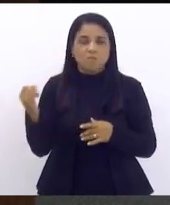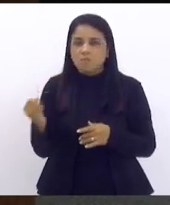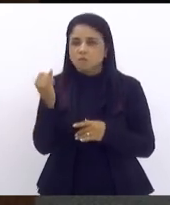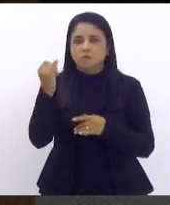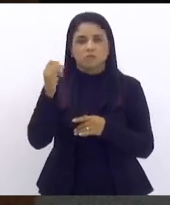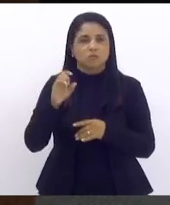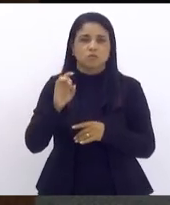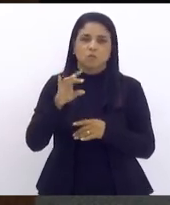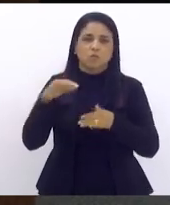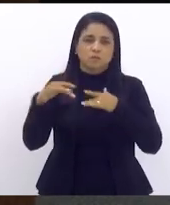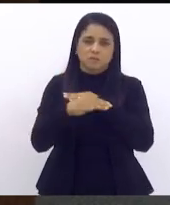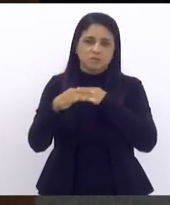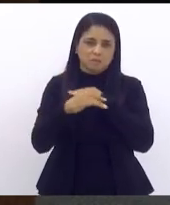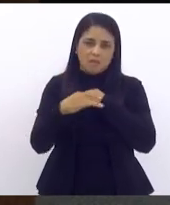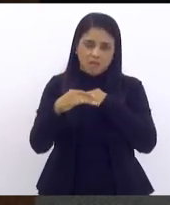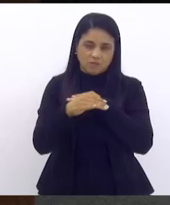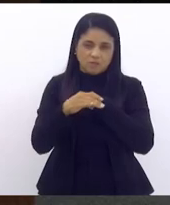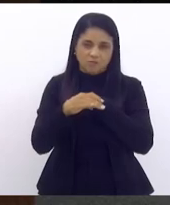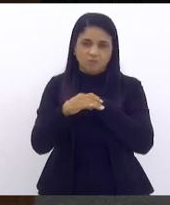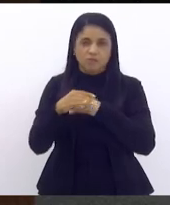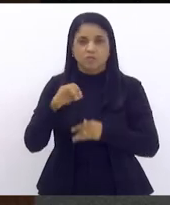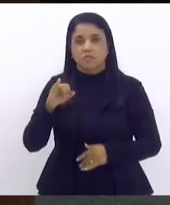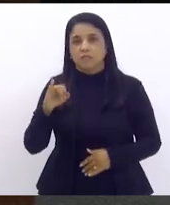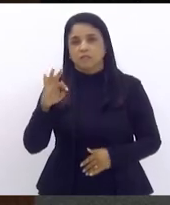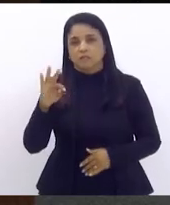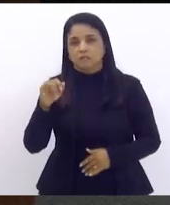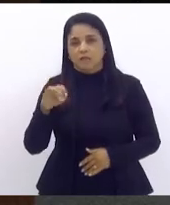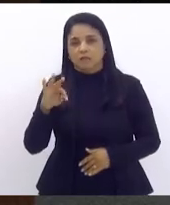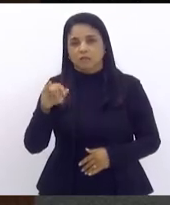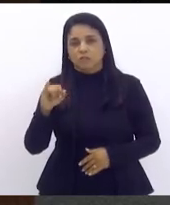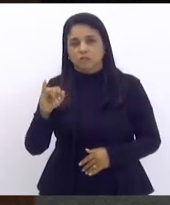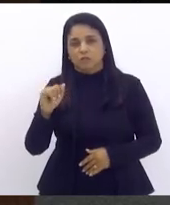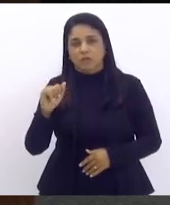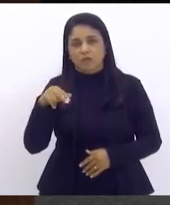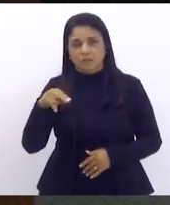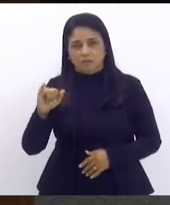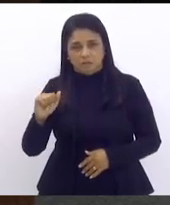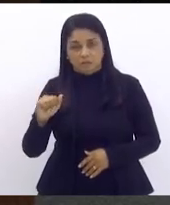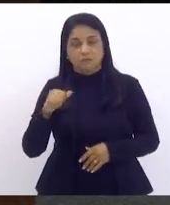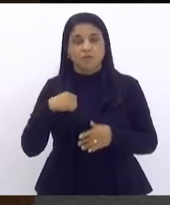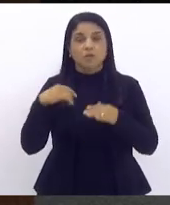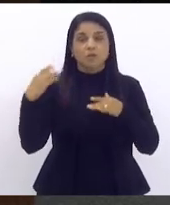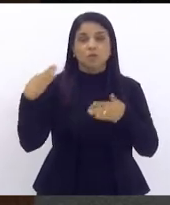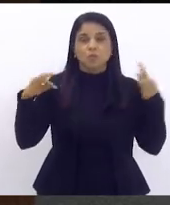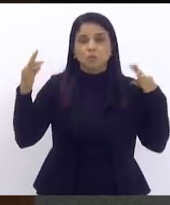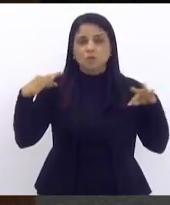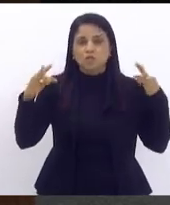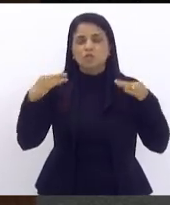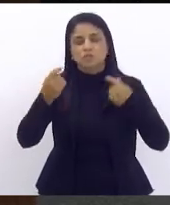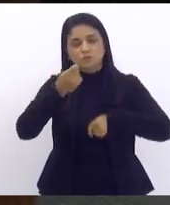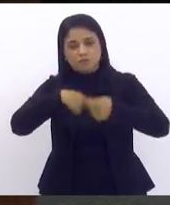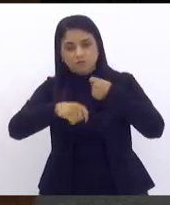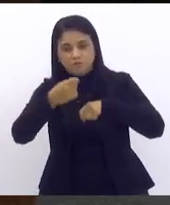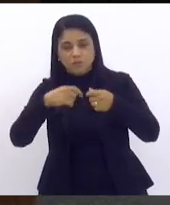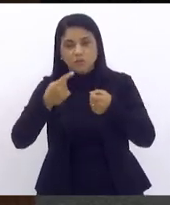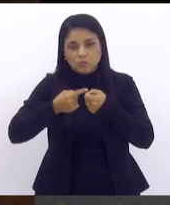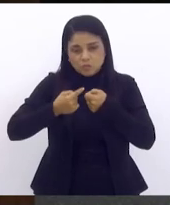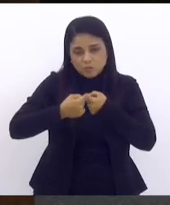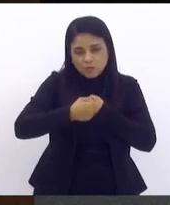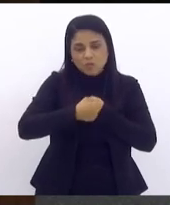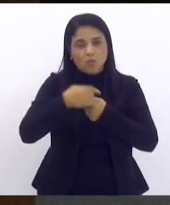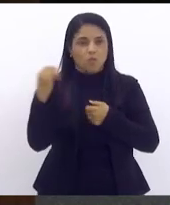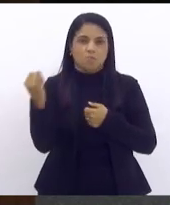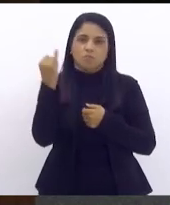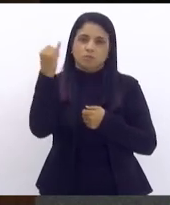A importância de Itatiaia é para o Rio de Janeiro, para o turismo e para o desenvolvimento econômico do interior do